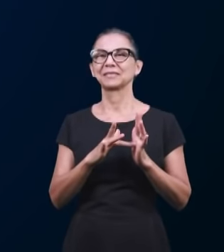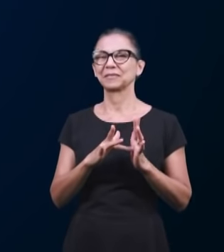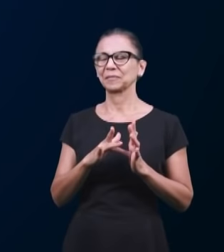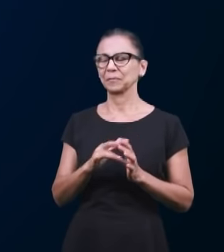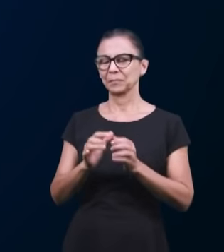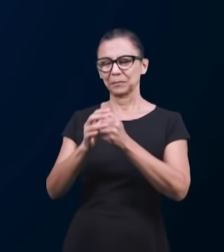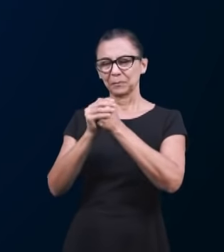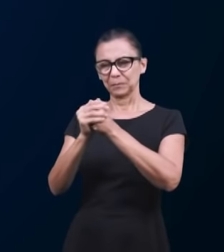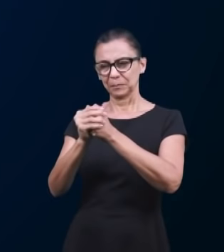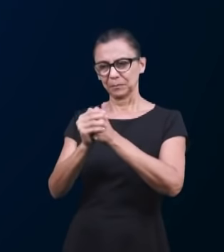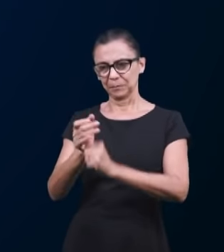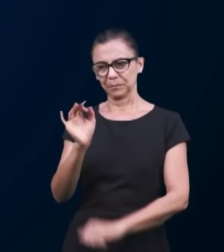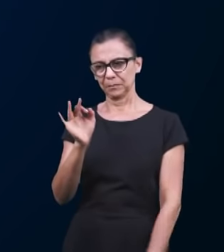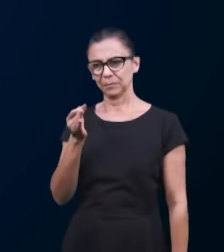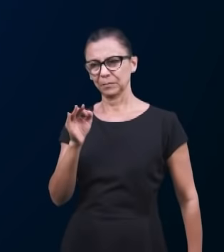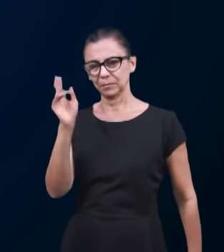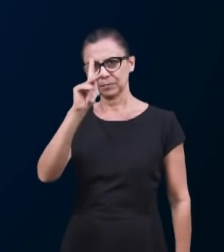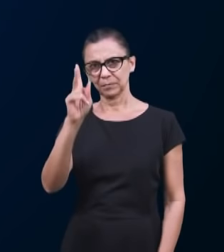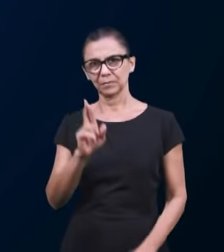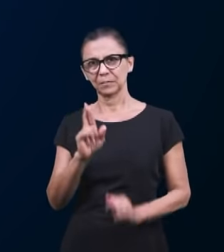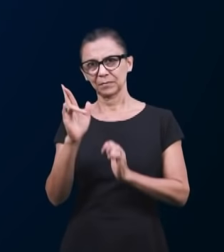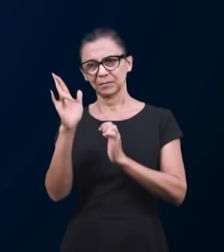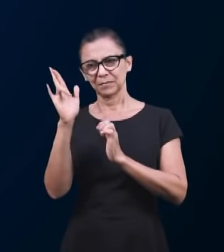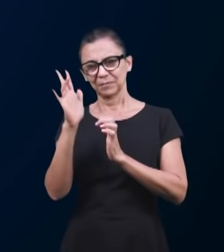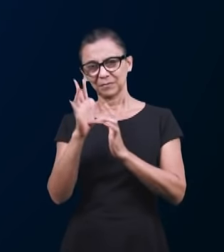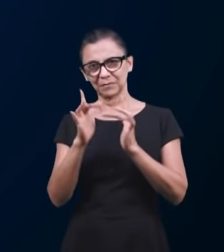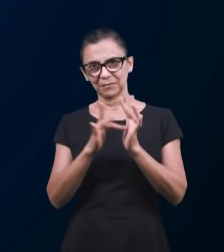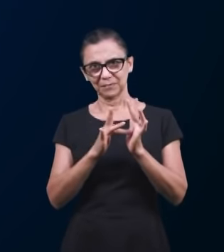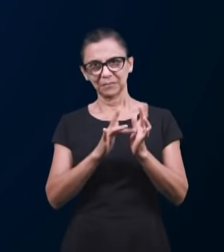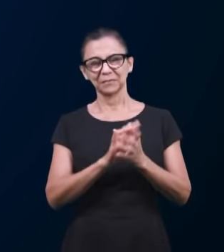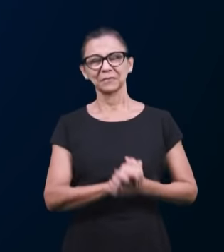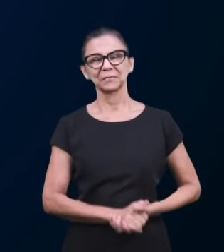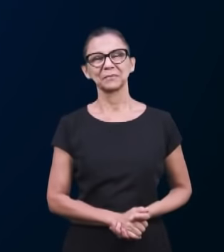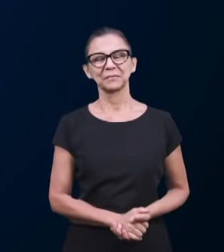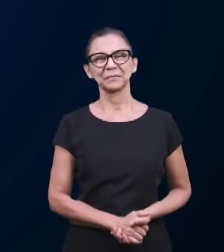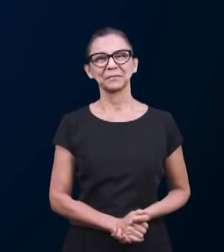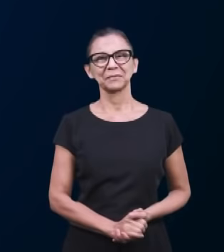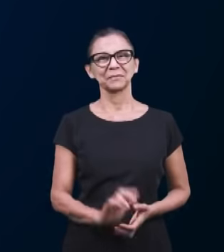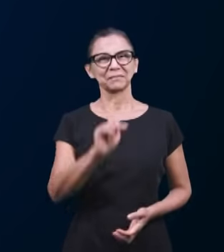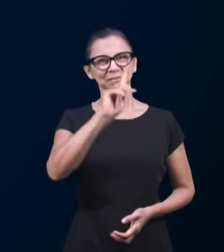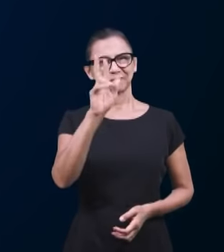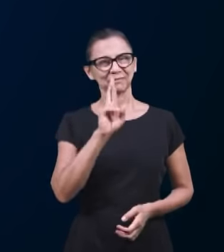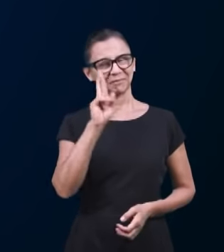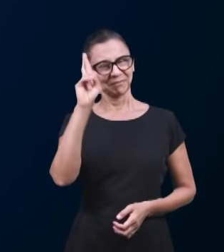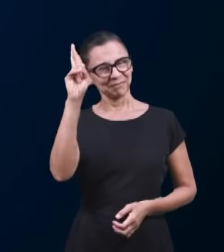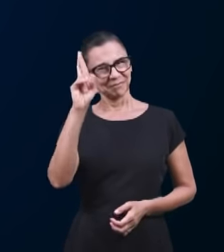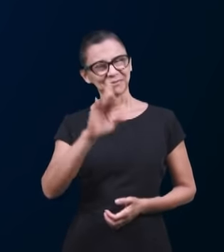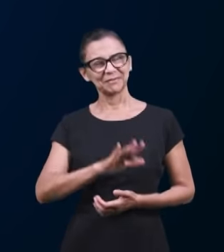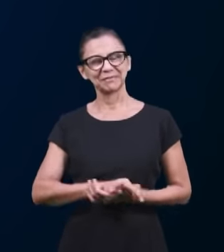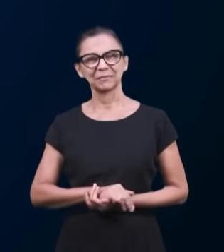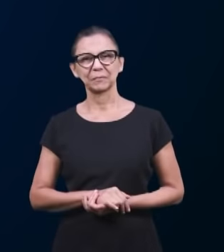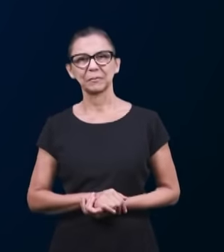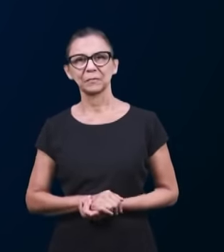Jesus. Amém? A paz do Senhor? Paz do Senhor.